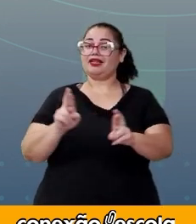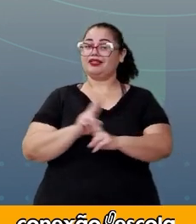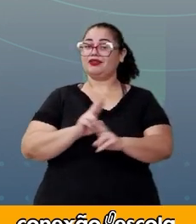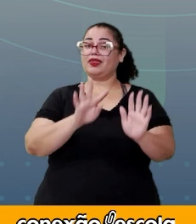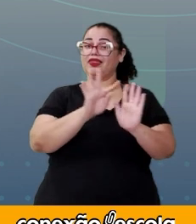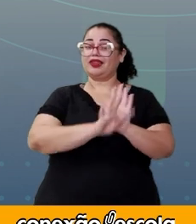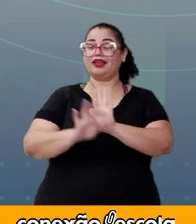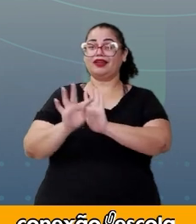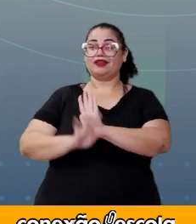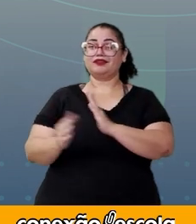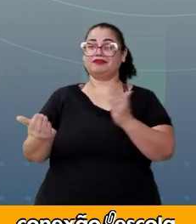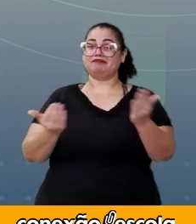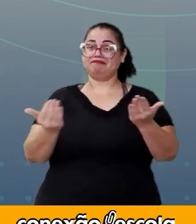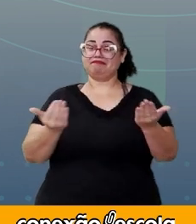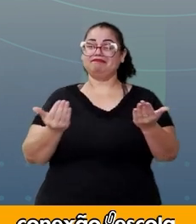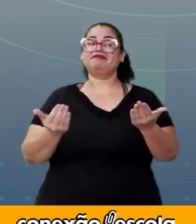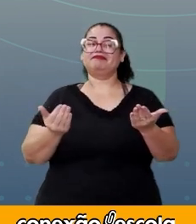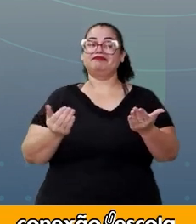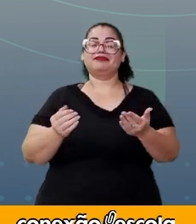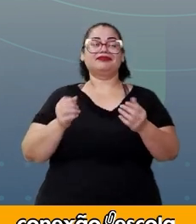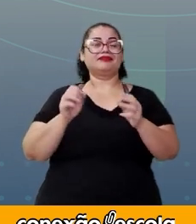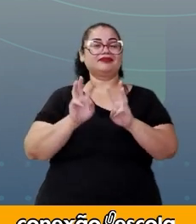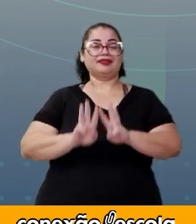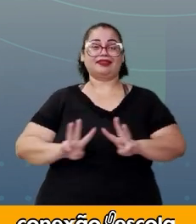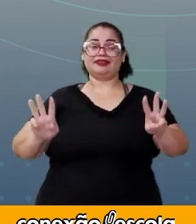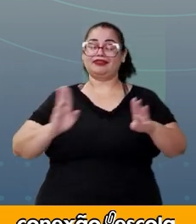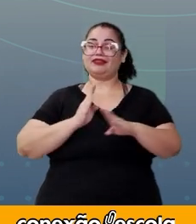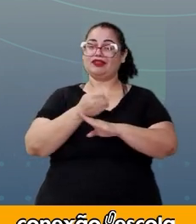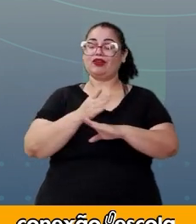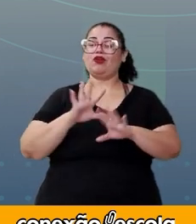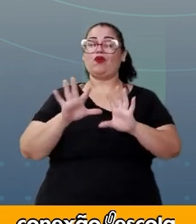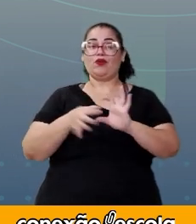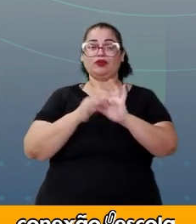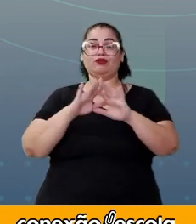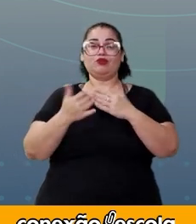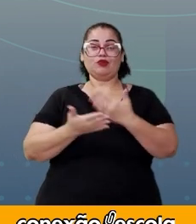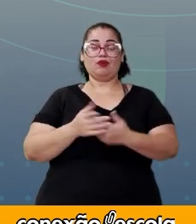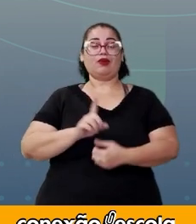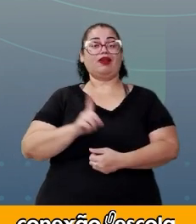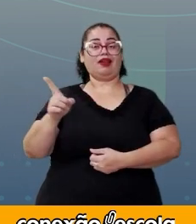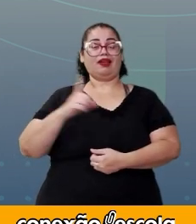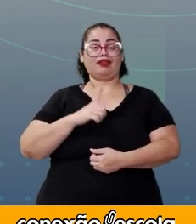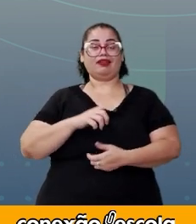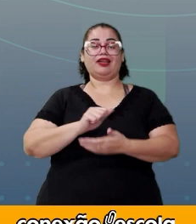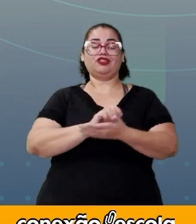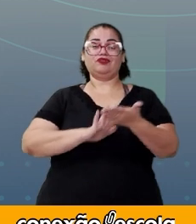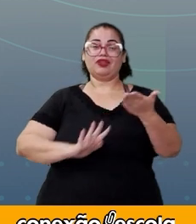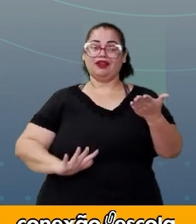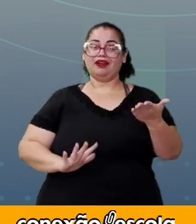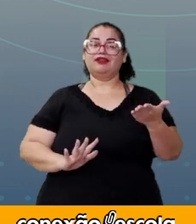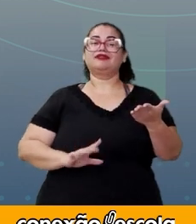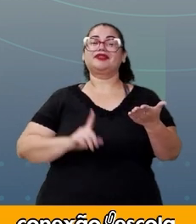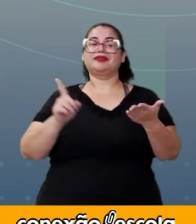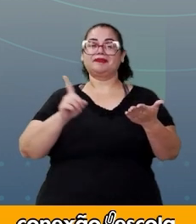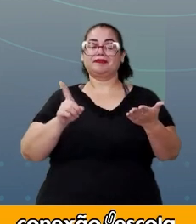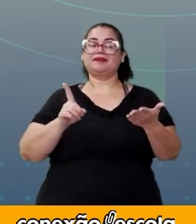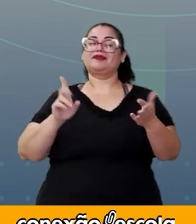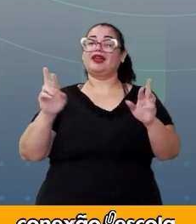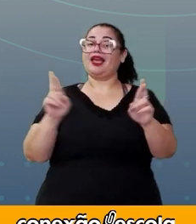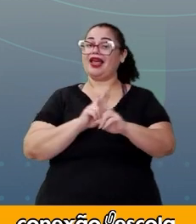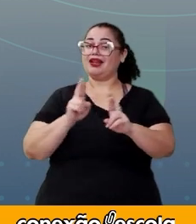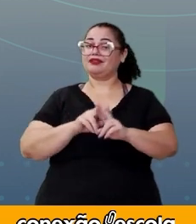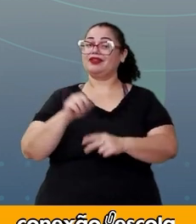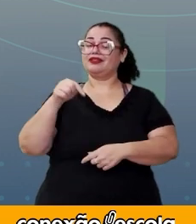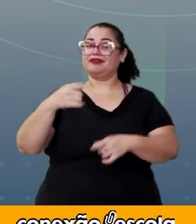entre os textos? É simples. Acesse o portal Conexão Escola e lá você consegue realizar uma atividade